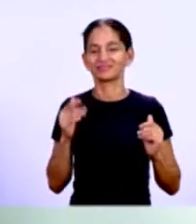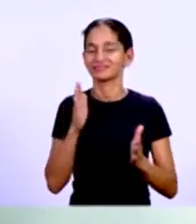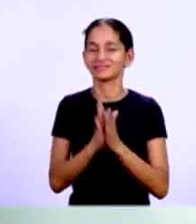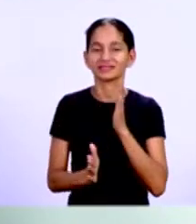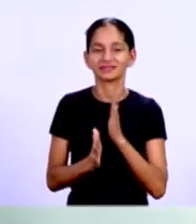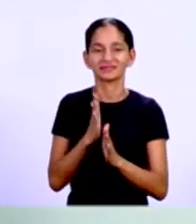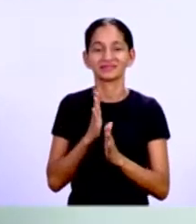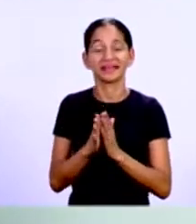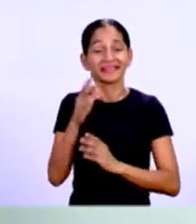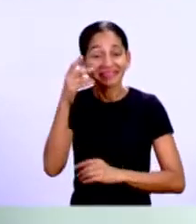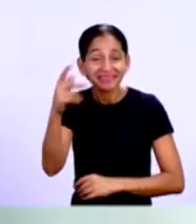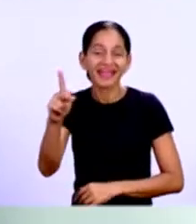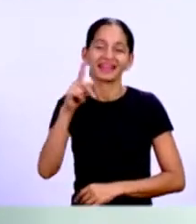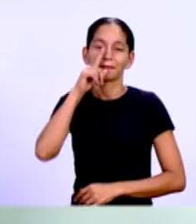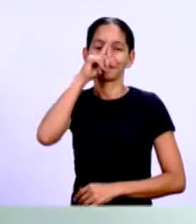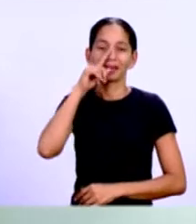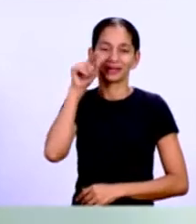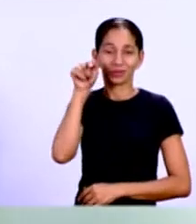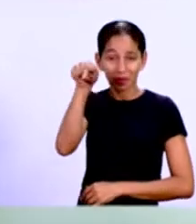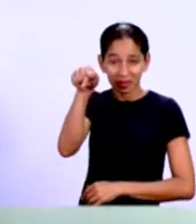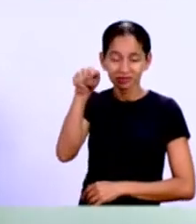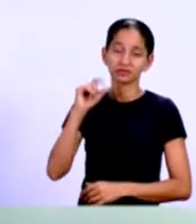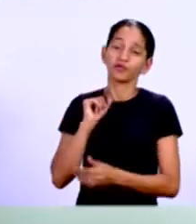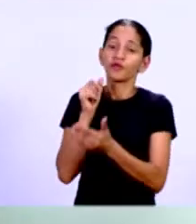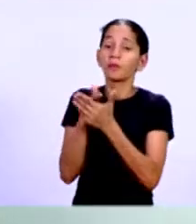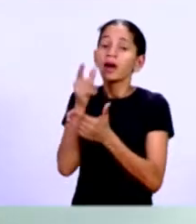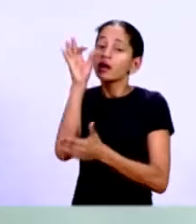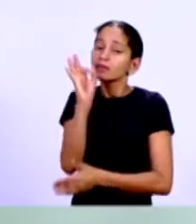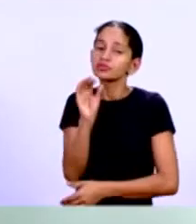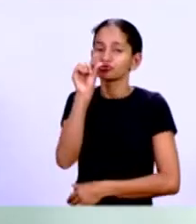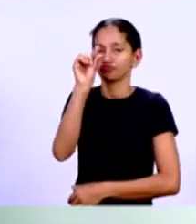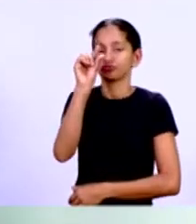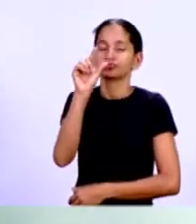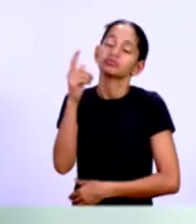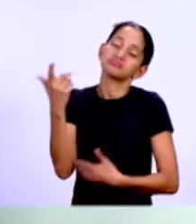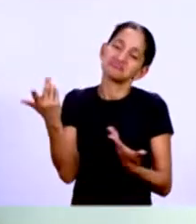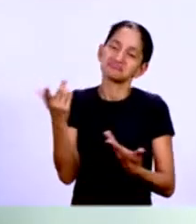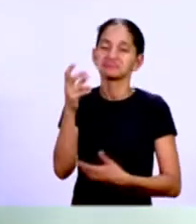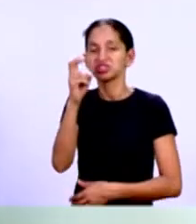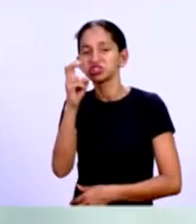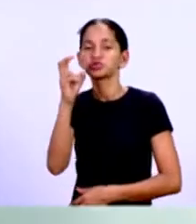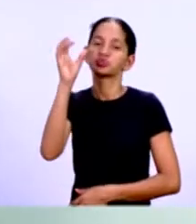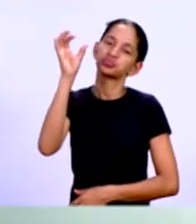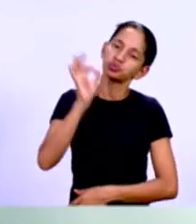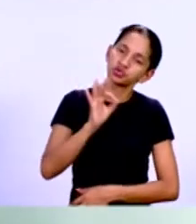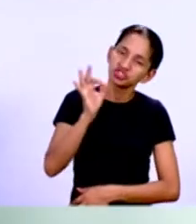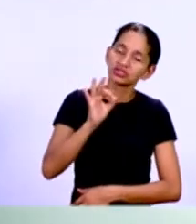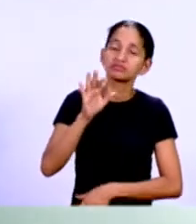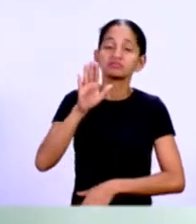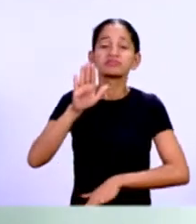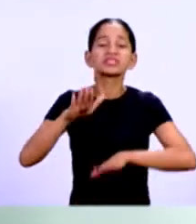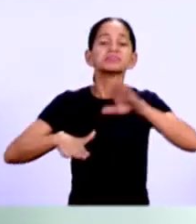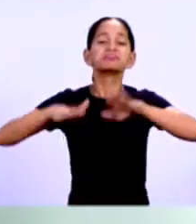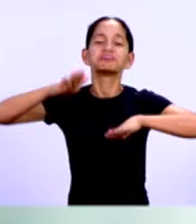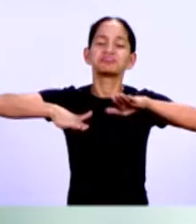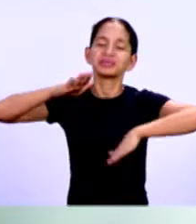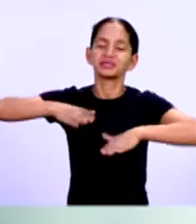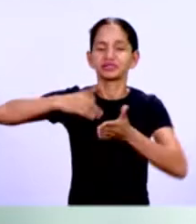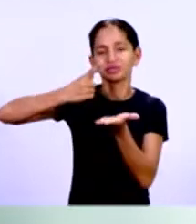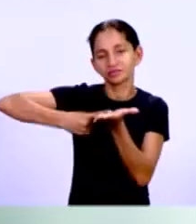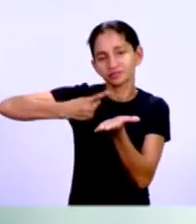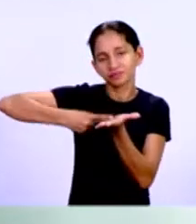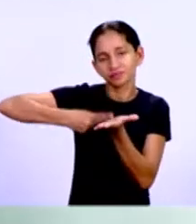crédito, e com isso ela vai estar disposta a pagar aí um preço por isso. O professor comentou em torno de 5%, depende do contrato da loja com a